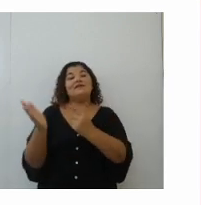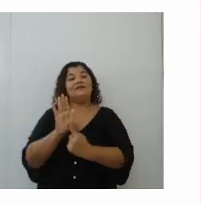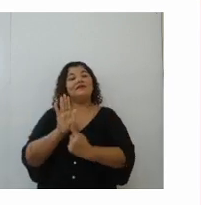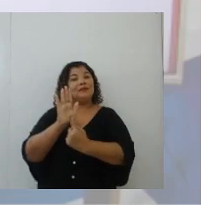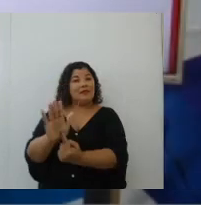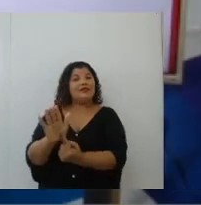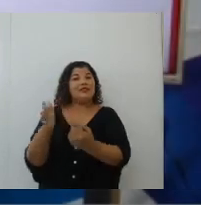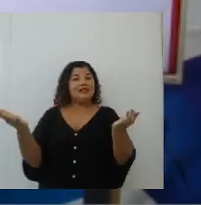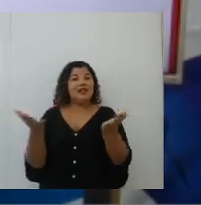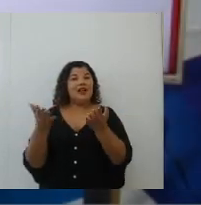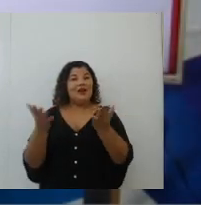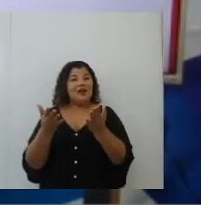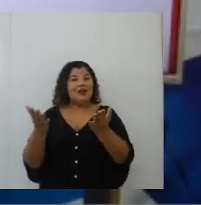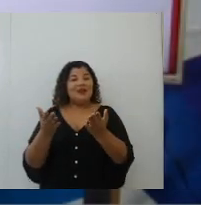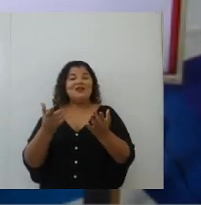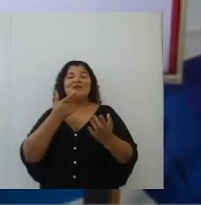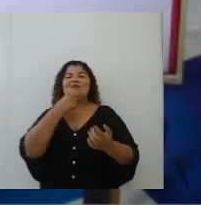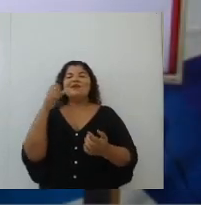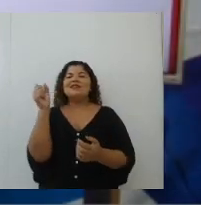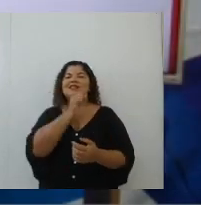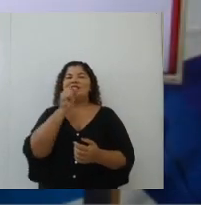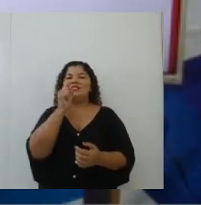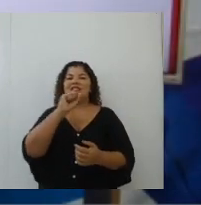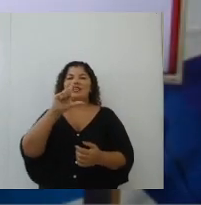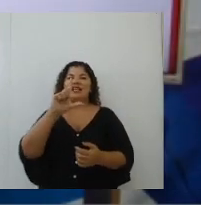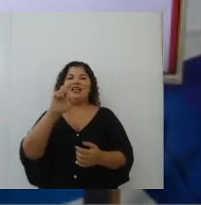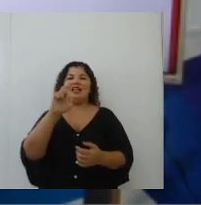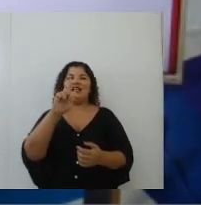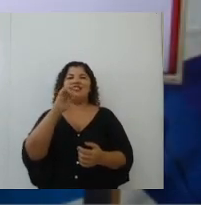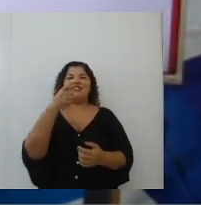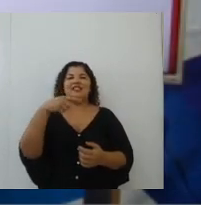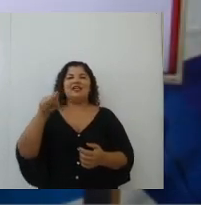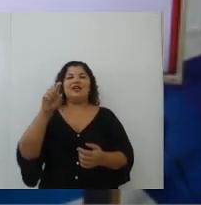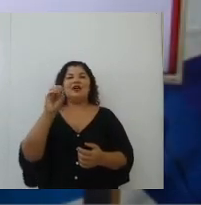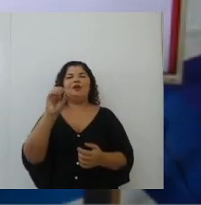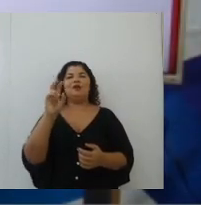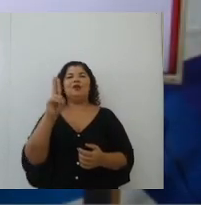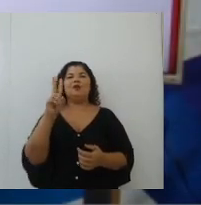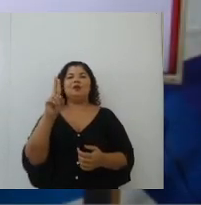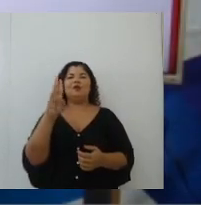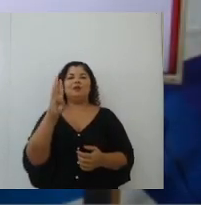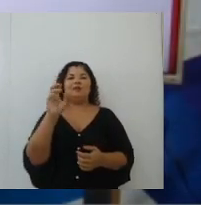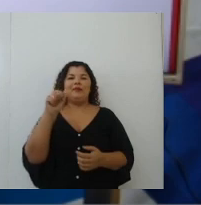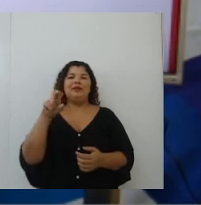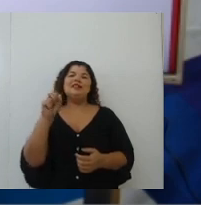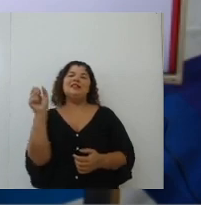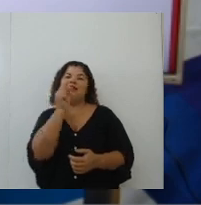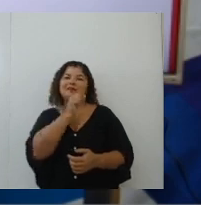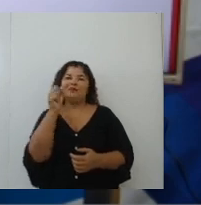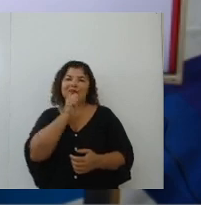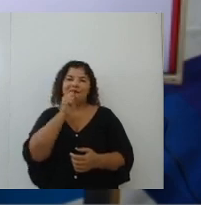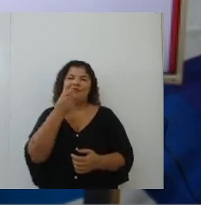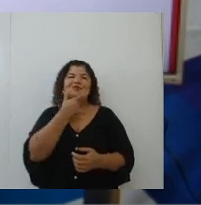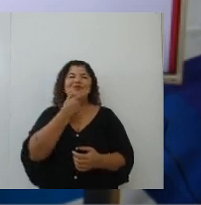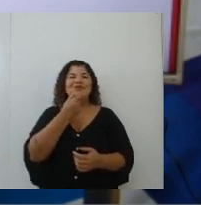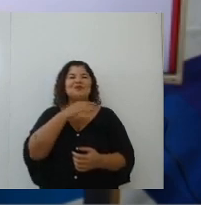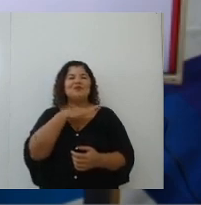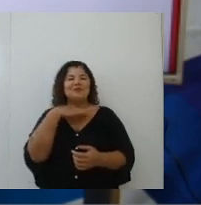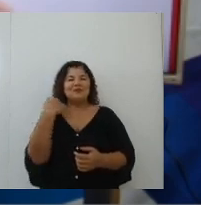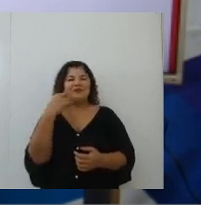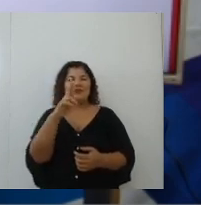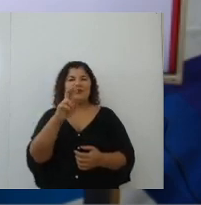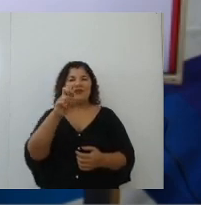vocês Legião Urbana, né? Eu trouxe um trecho do genial Renato Russo, né? Um